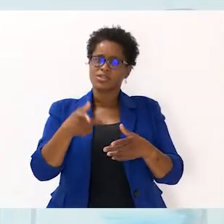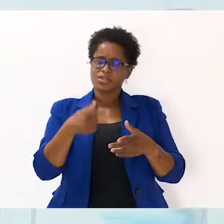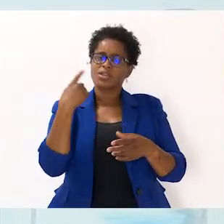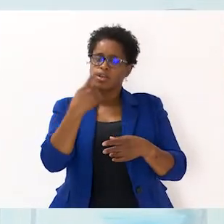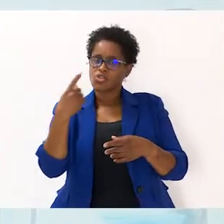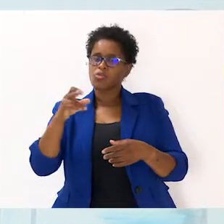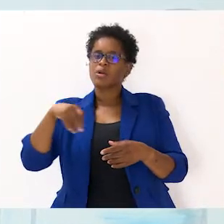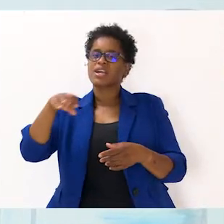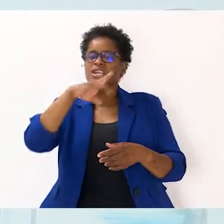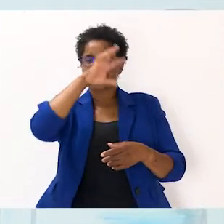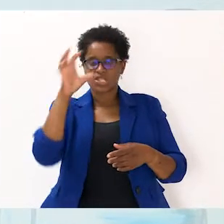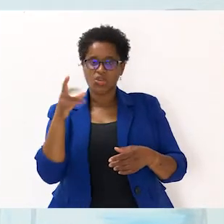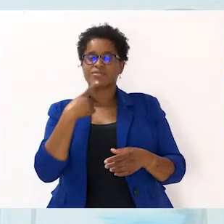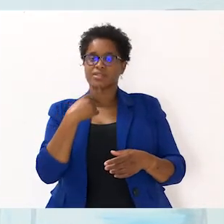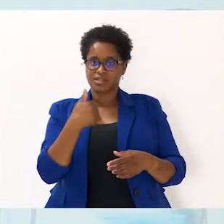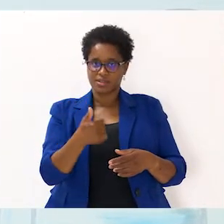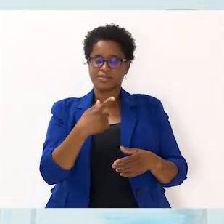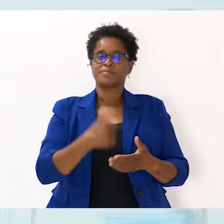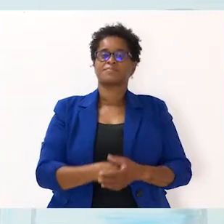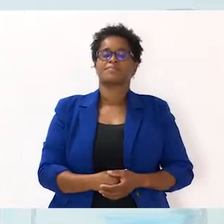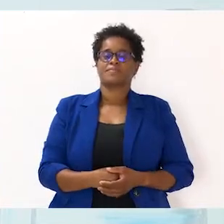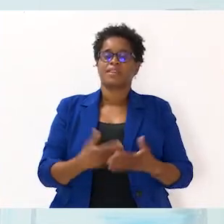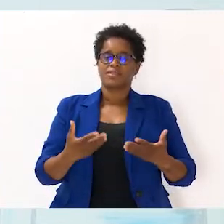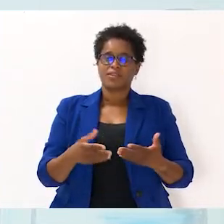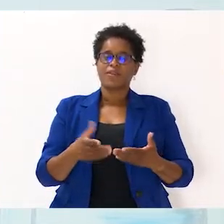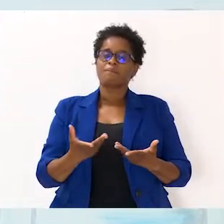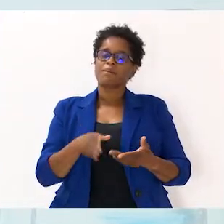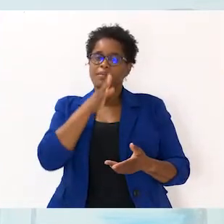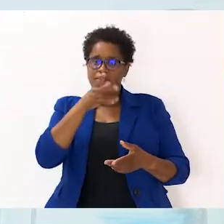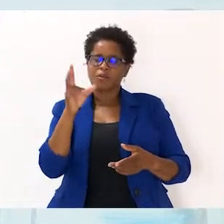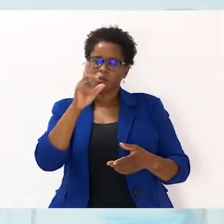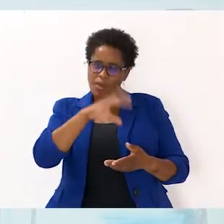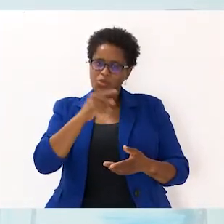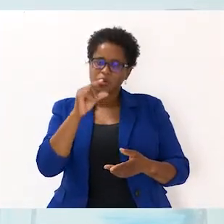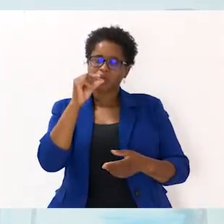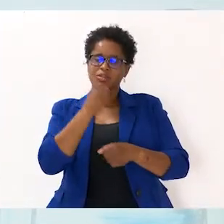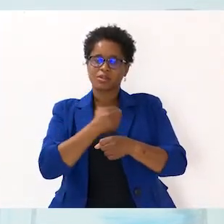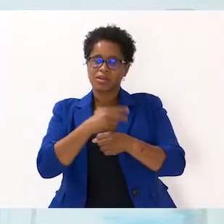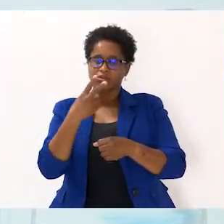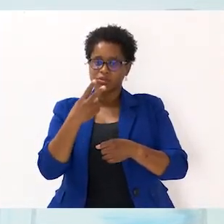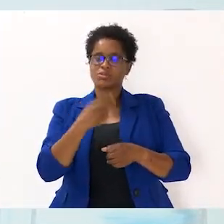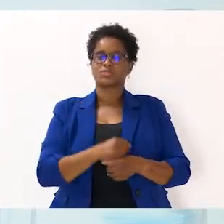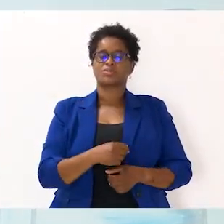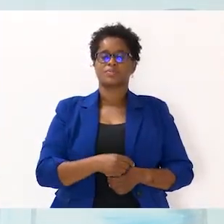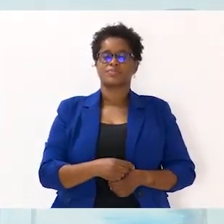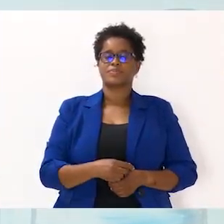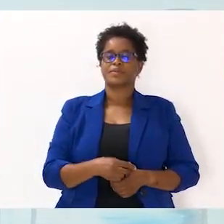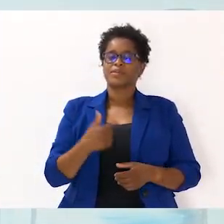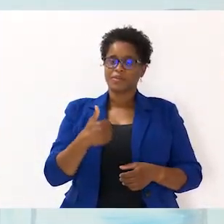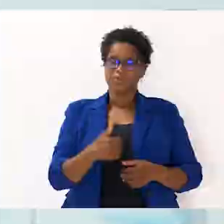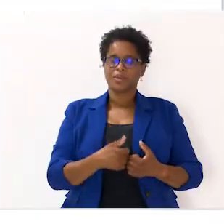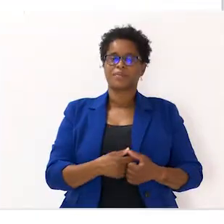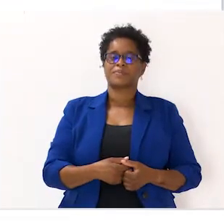uma determinada região, ok? Certo? Então, para praticar mais um pouco, vamos a um segundo exercício? Ok, muito